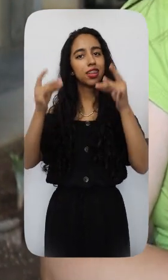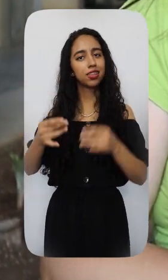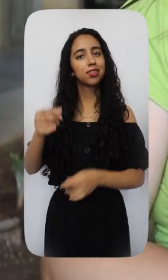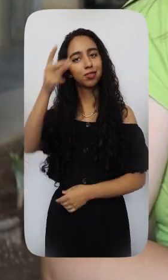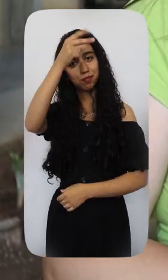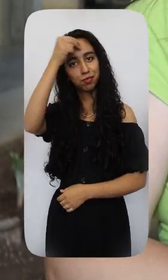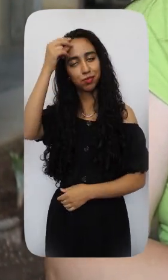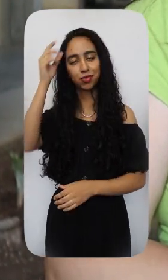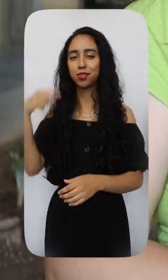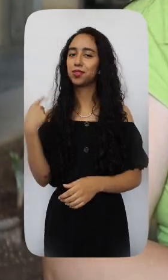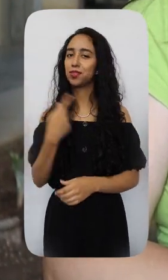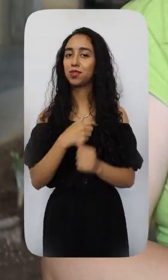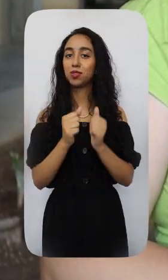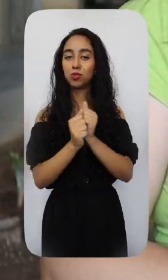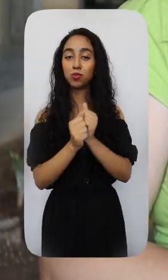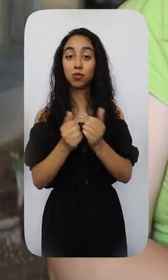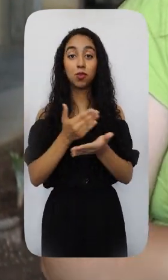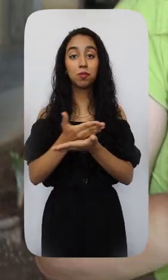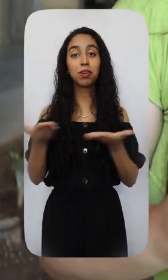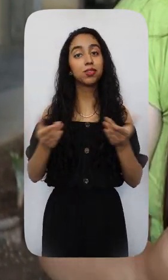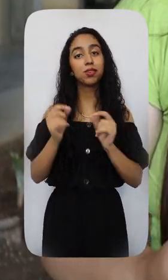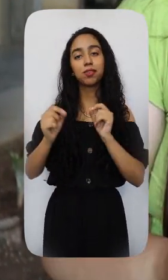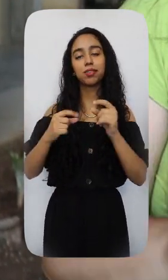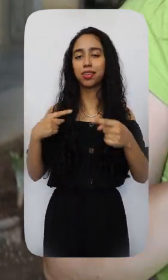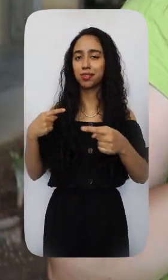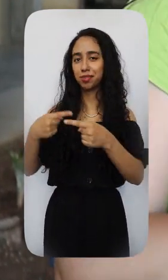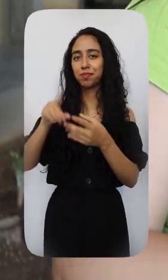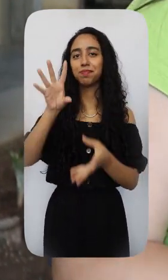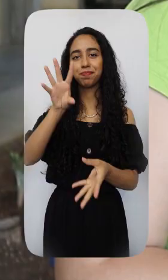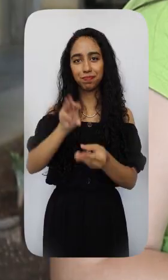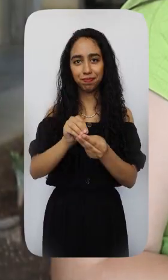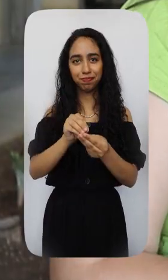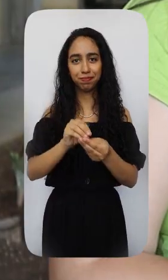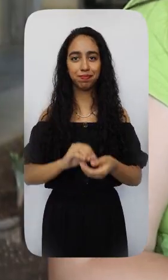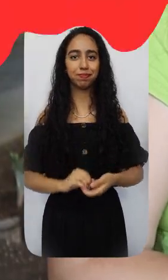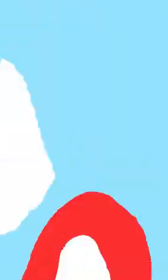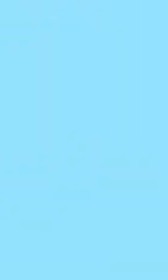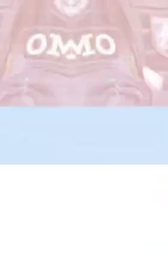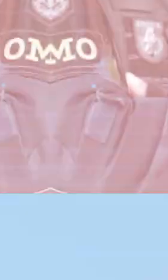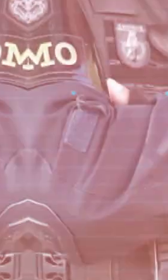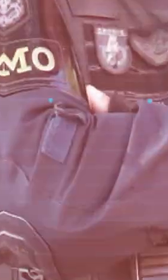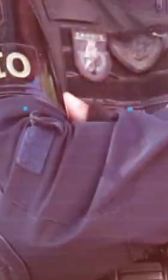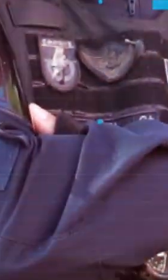Acompanhe os destaques da Prefeitura com a gente. Começa agora o seu resumo semanal.